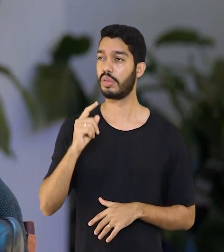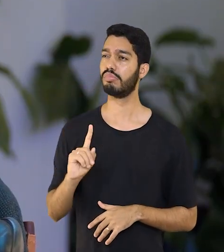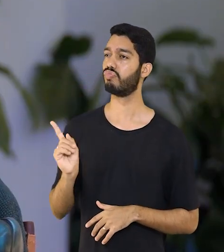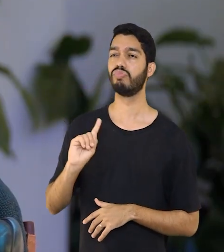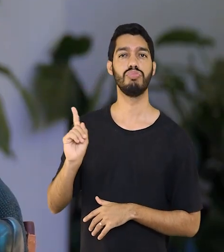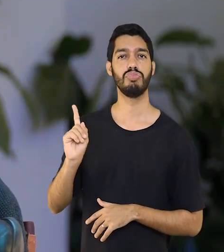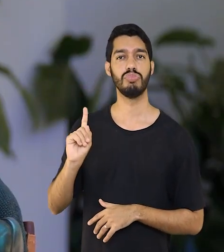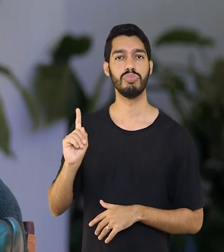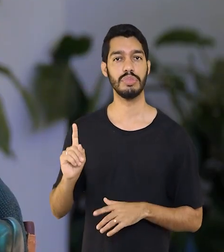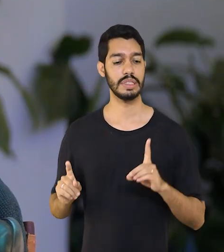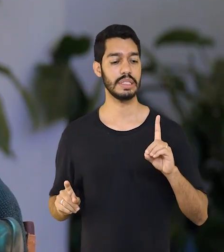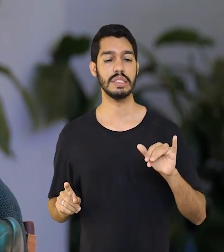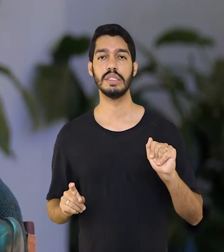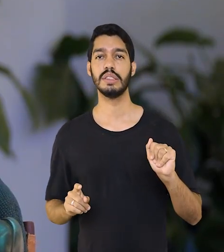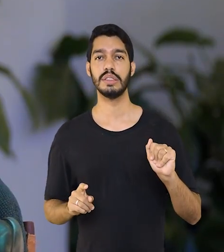assim.